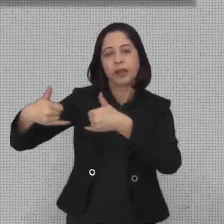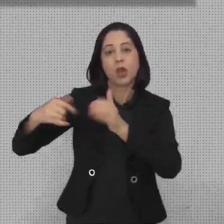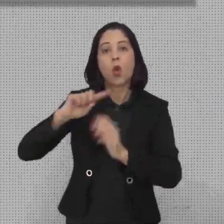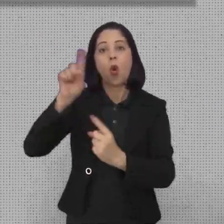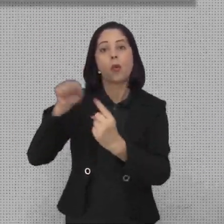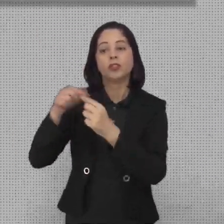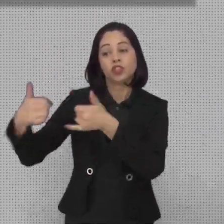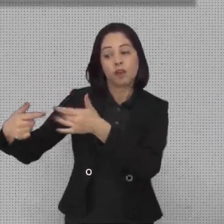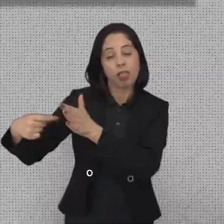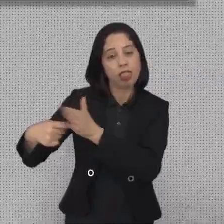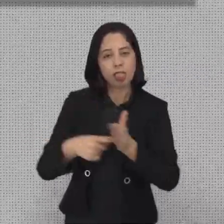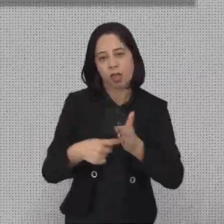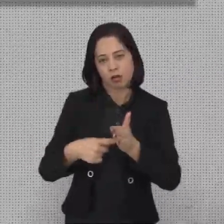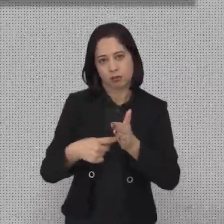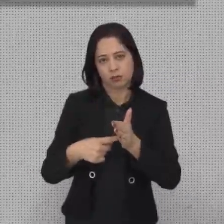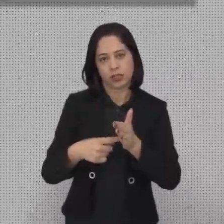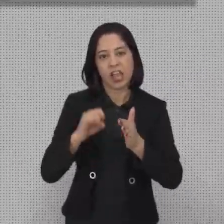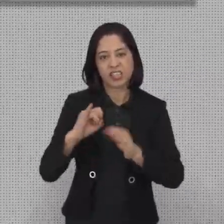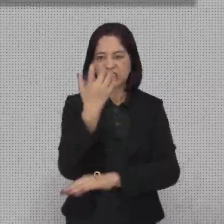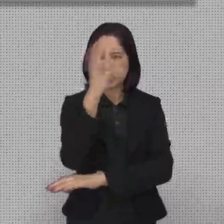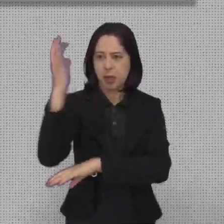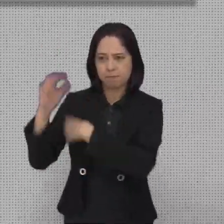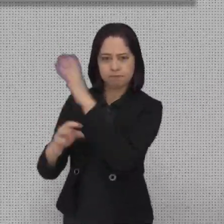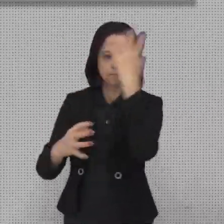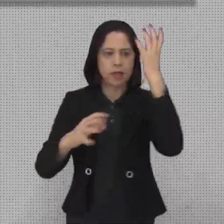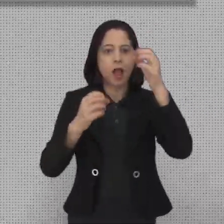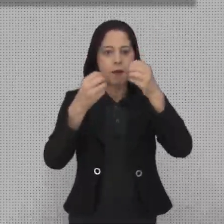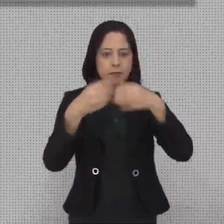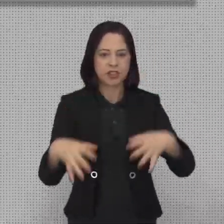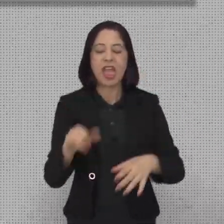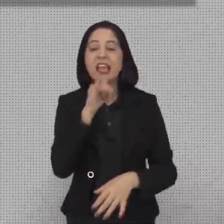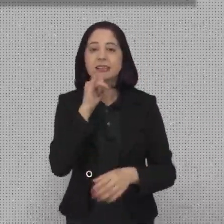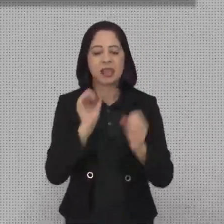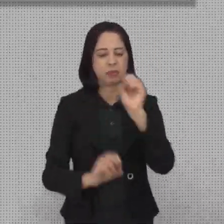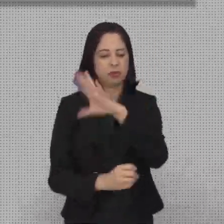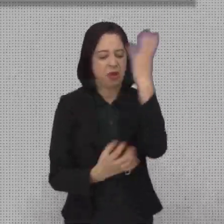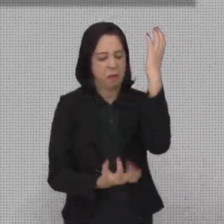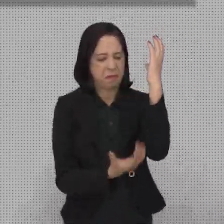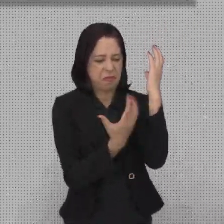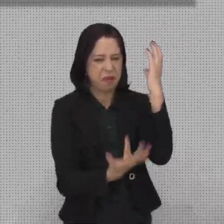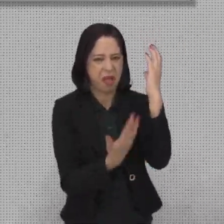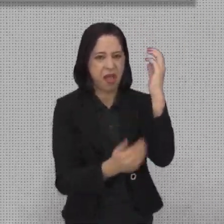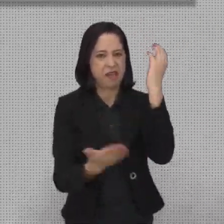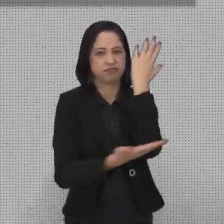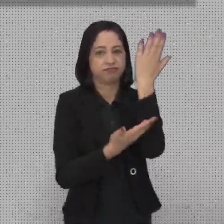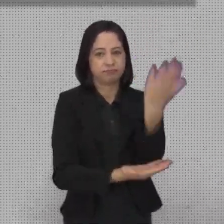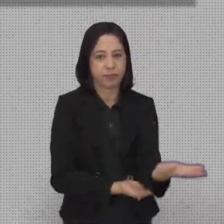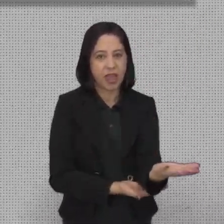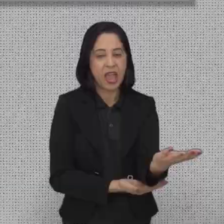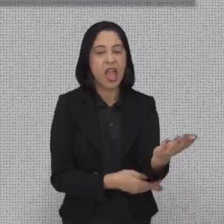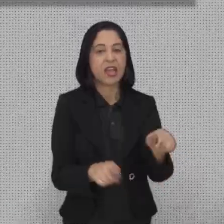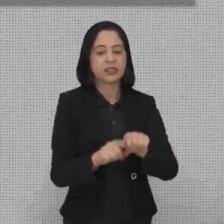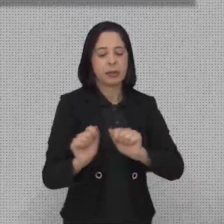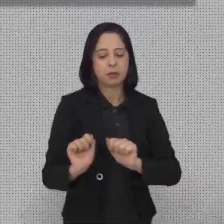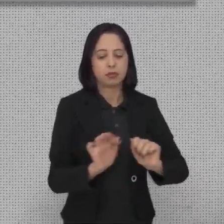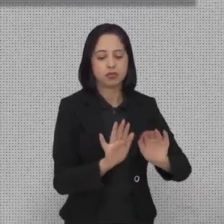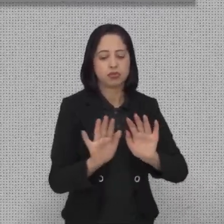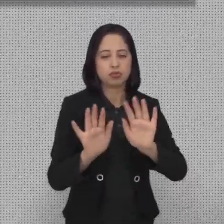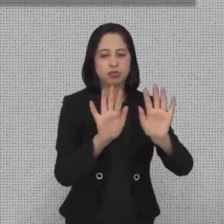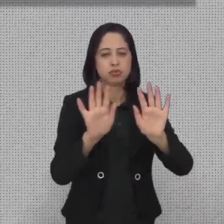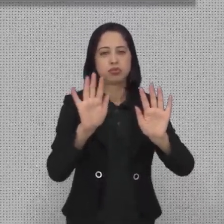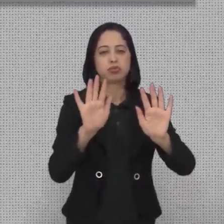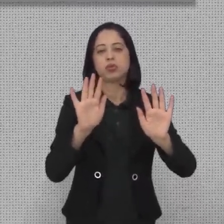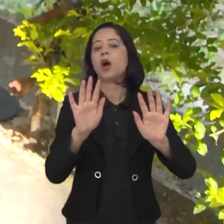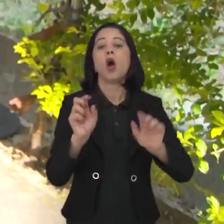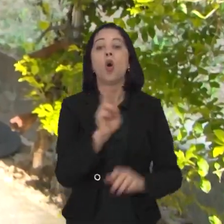sobre atividades que possam degradar o meio ambiente, como queimadas, desmatamento e poluição. O projeto ganhou o nome de